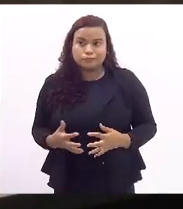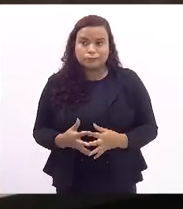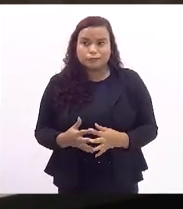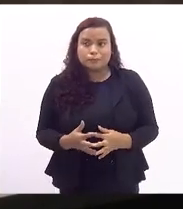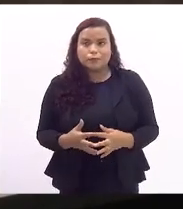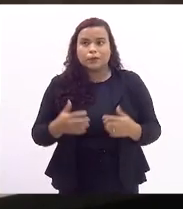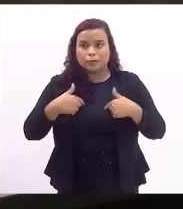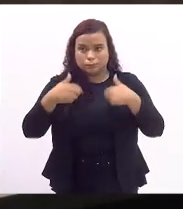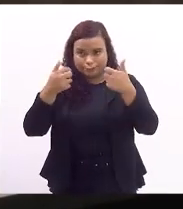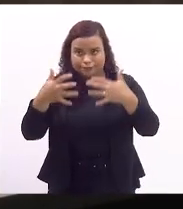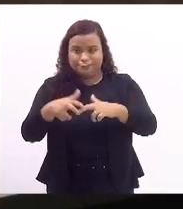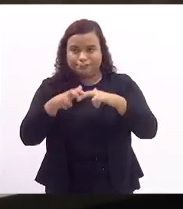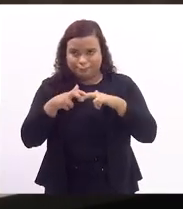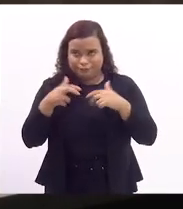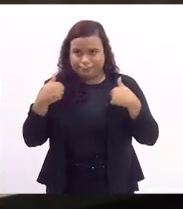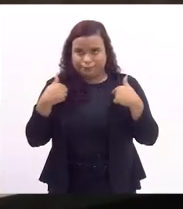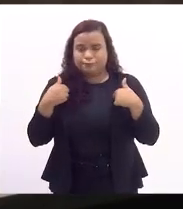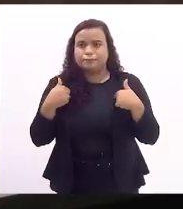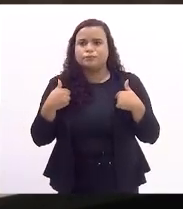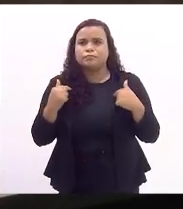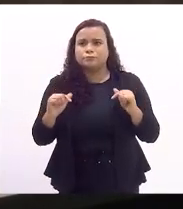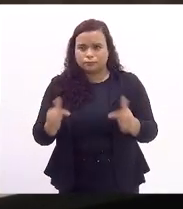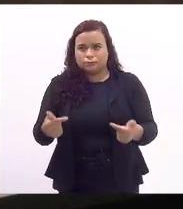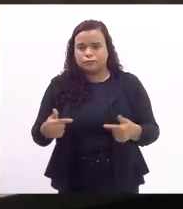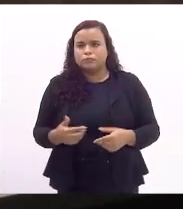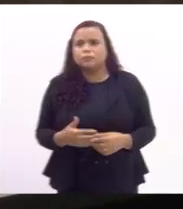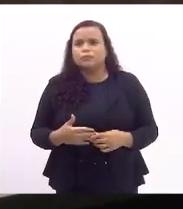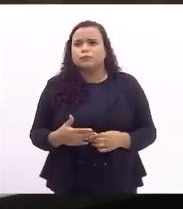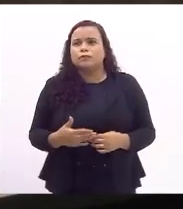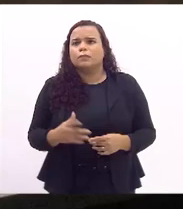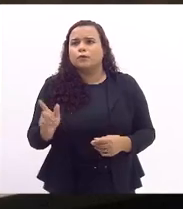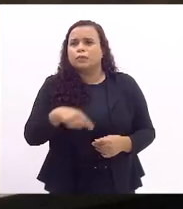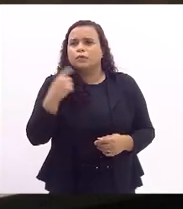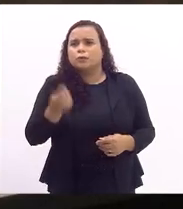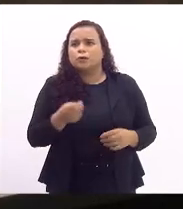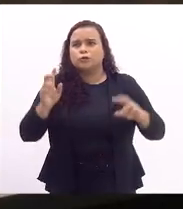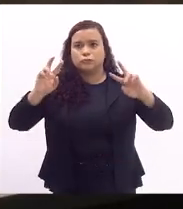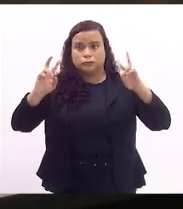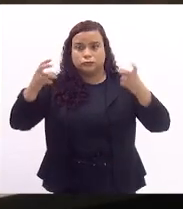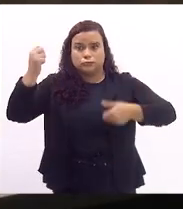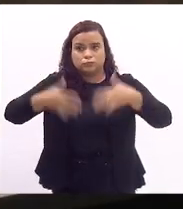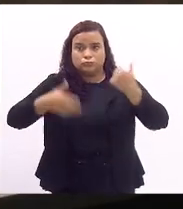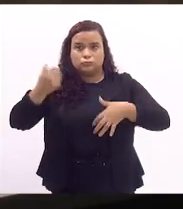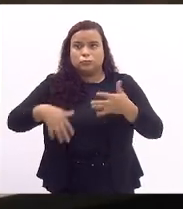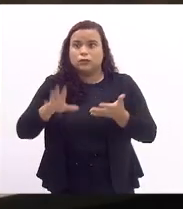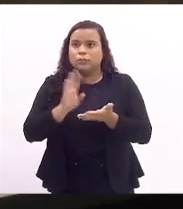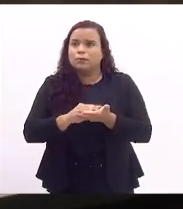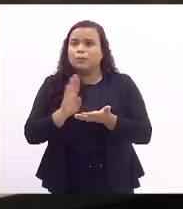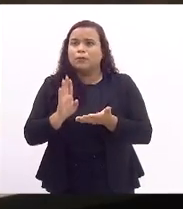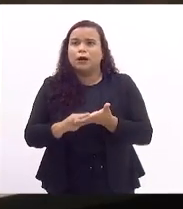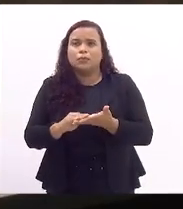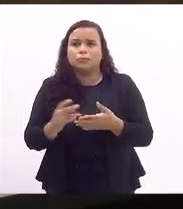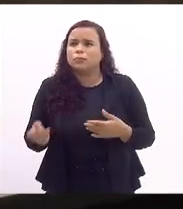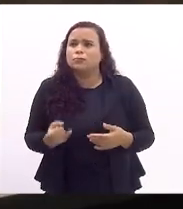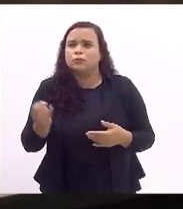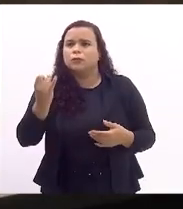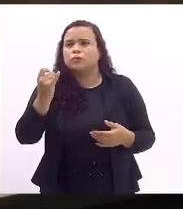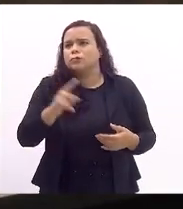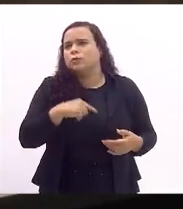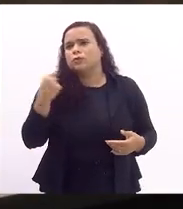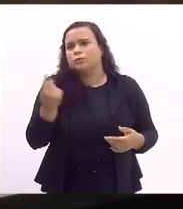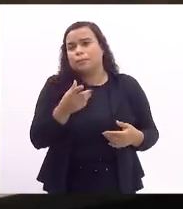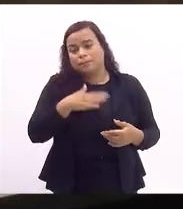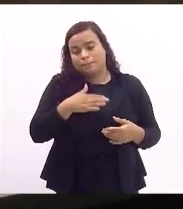a minha justificativa a nós estamos tratando de uma pauta muito cara o meu ao nosso